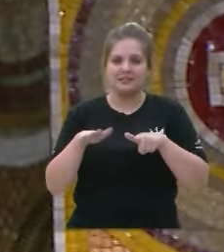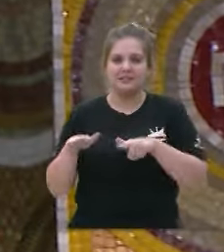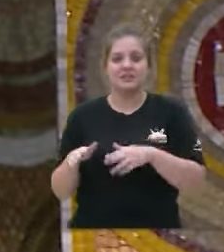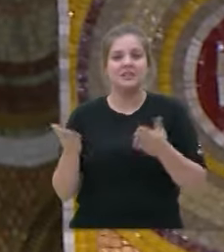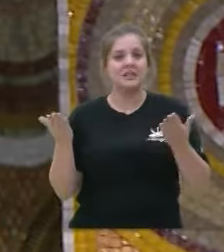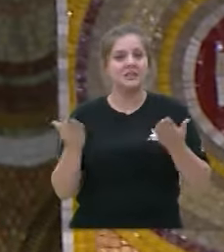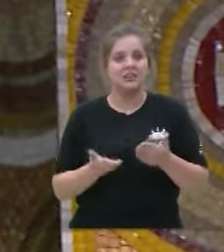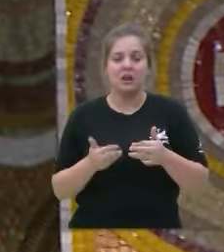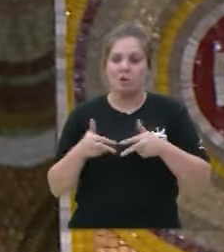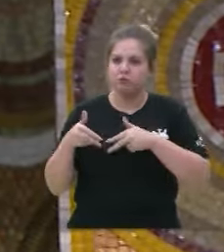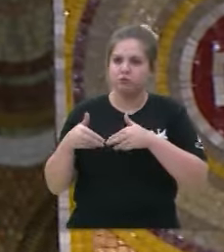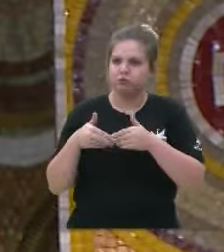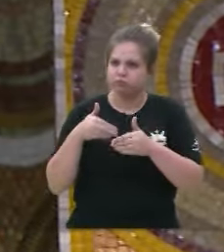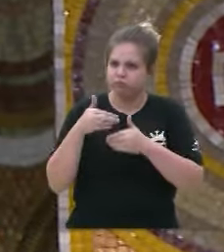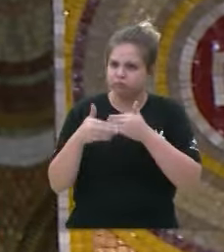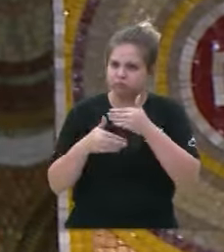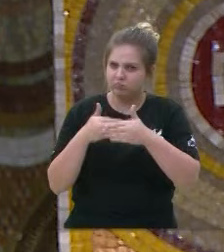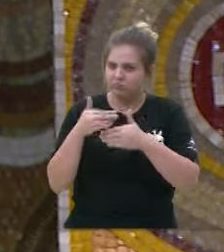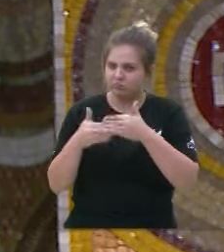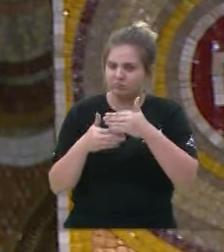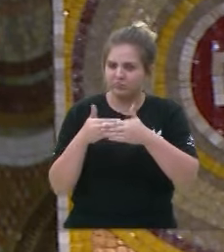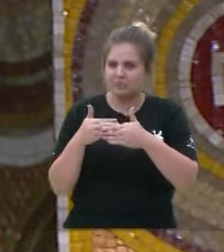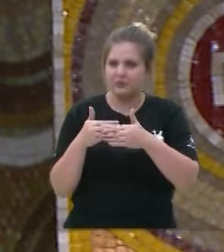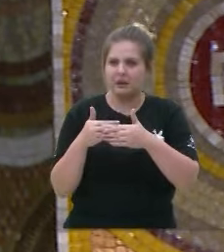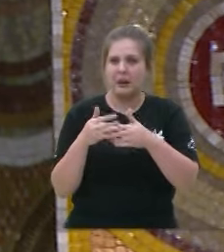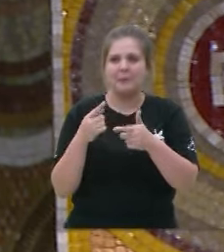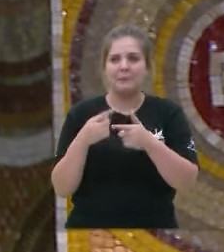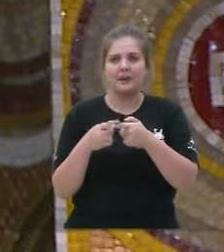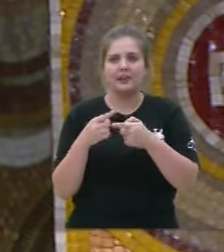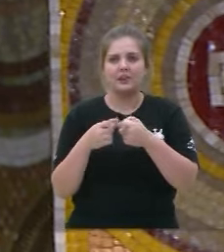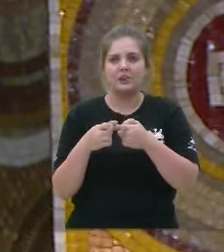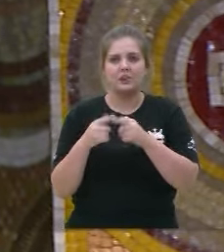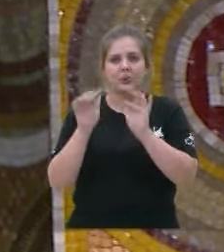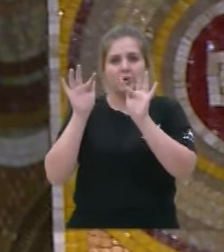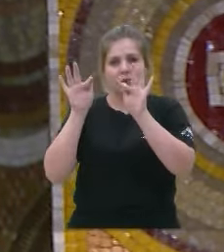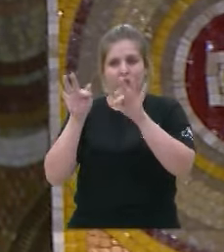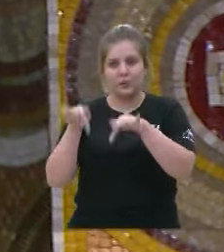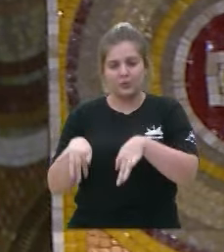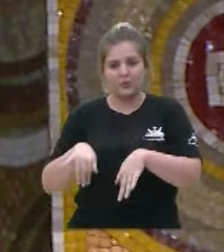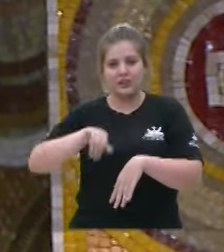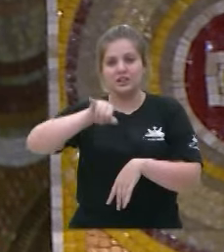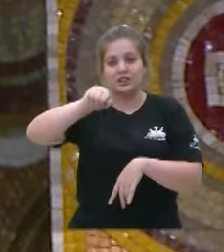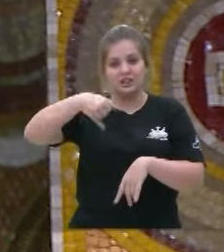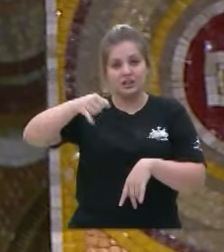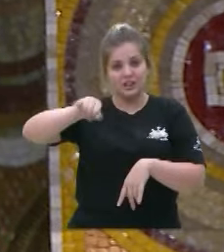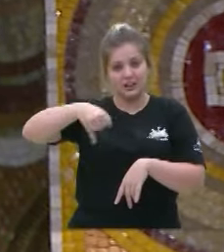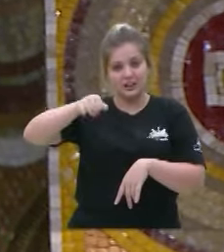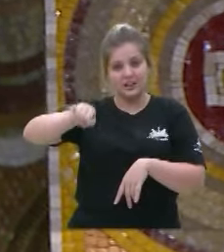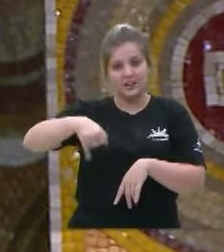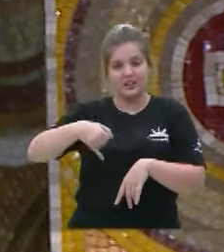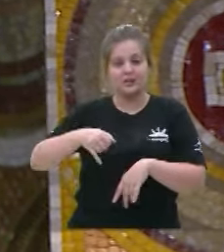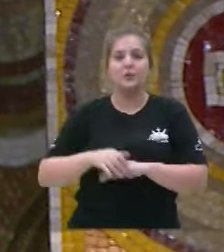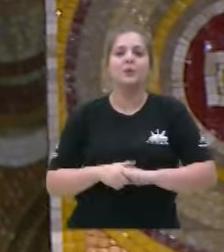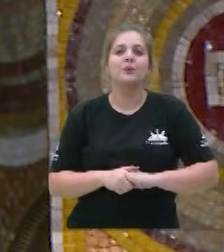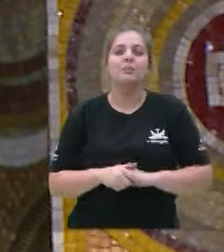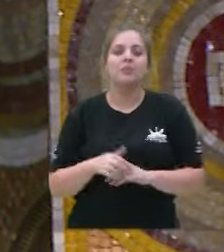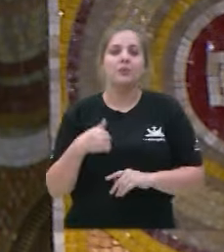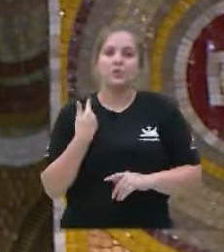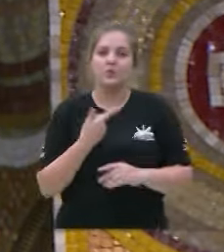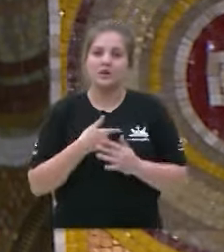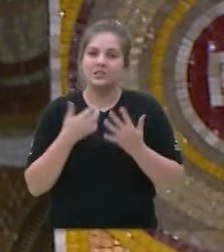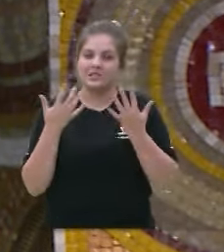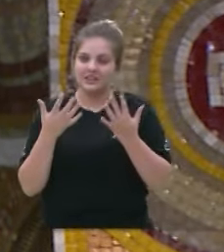caminhando praticamente quase para os finais do mês de janeiro queremos